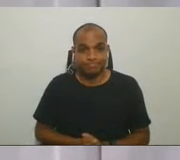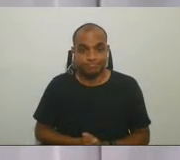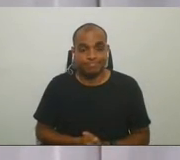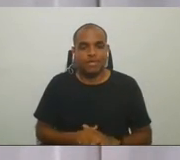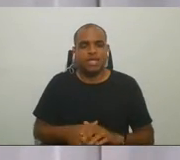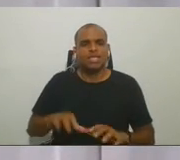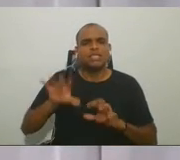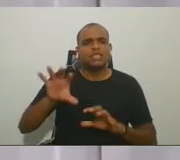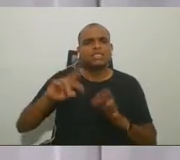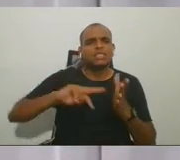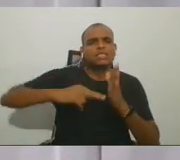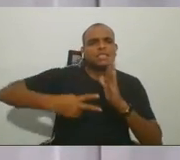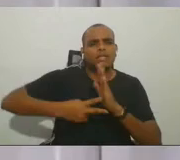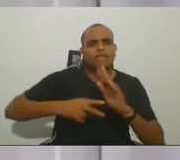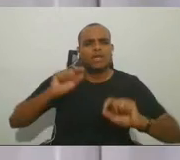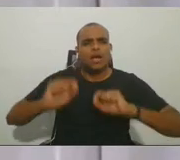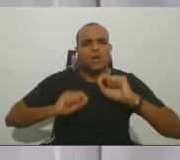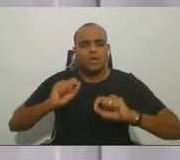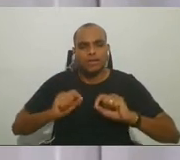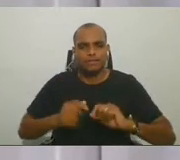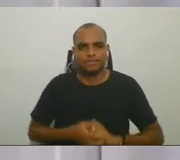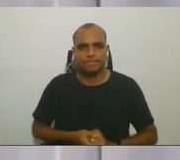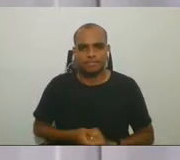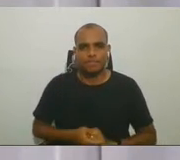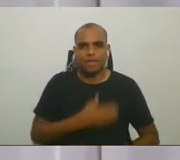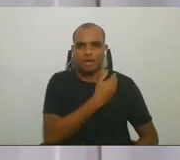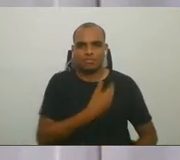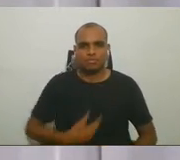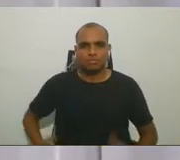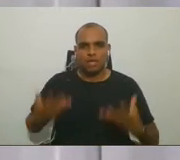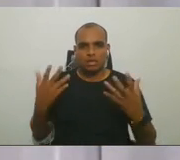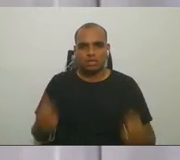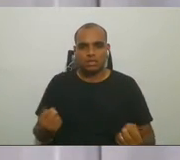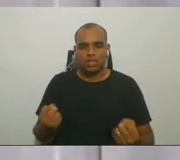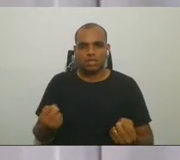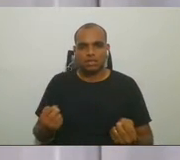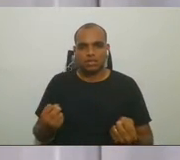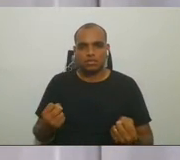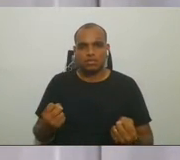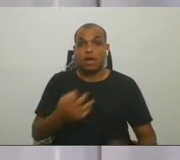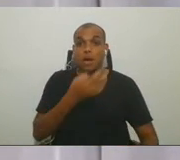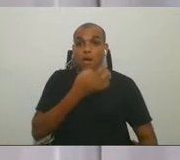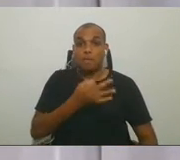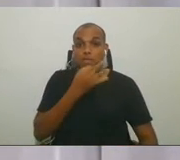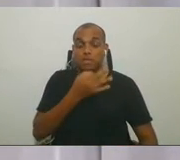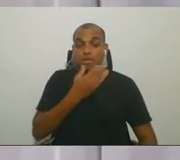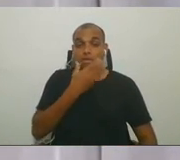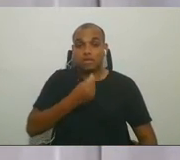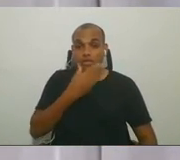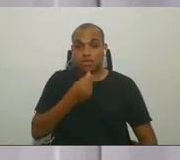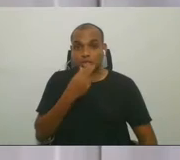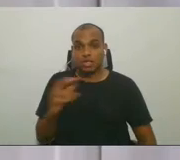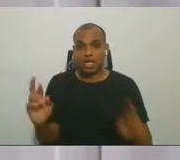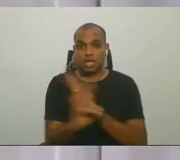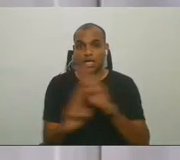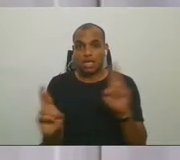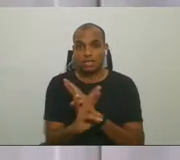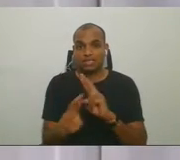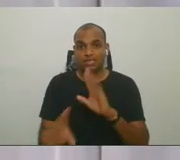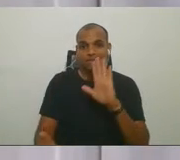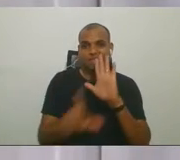Isso significa que adota o ponto de vista do poder masculino na relação entre a lei e a sociedade. Essa